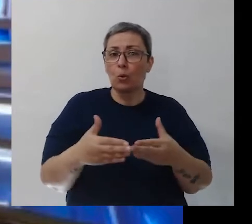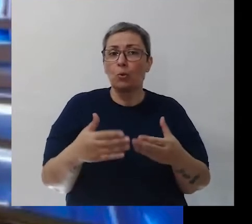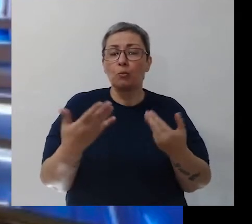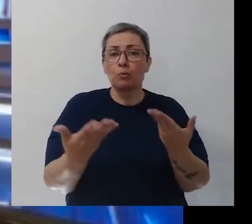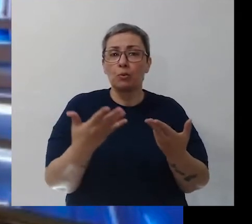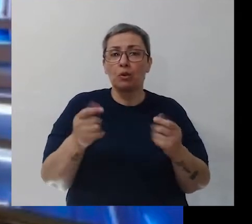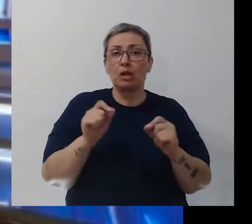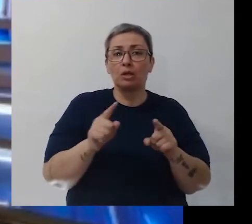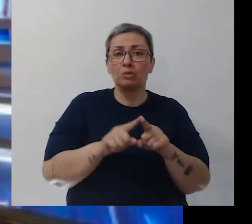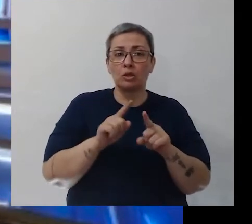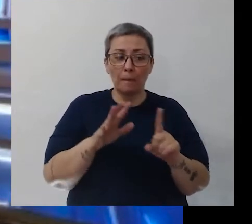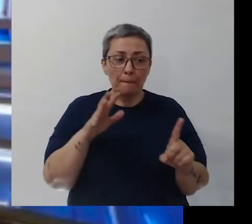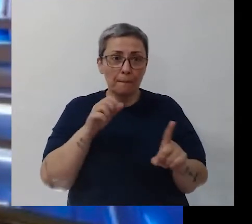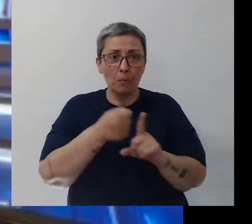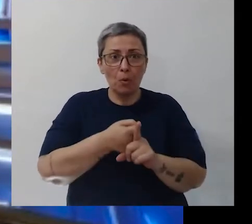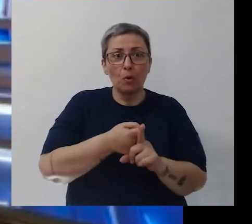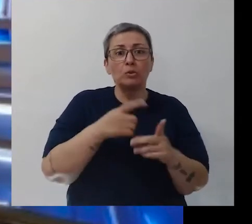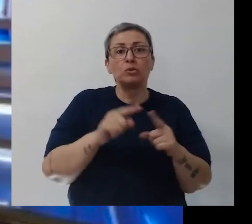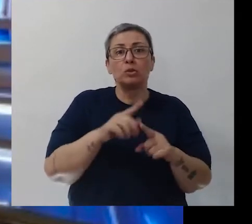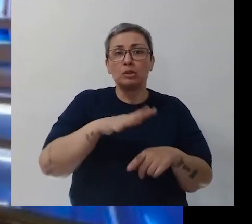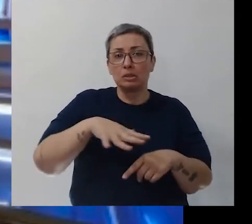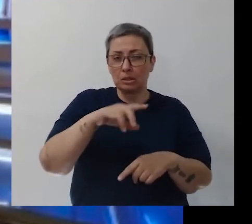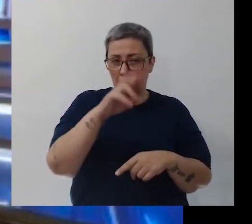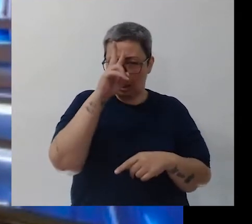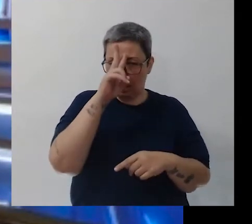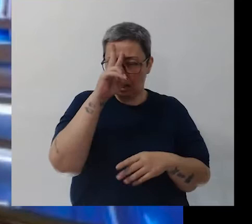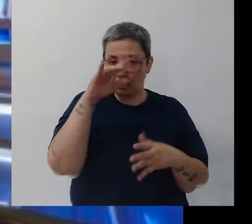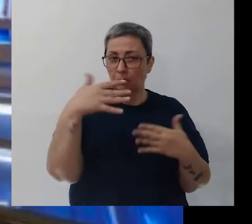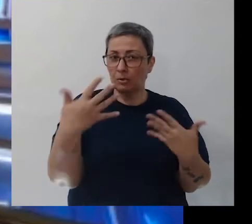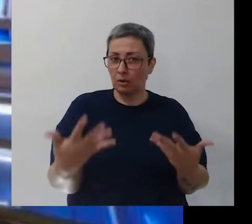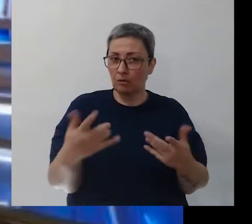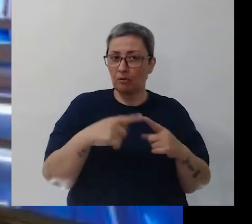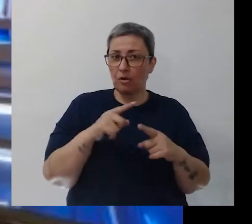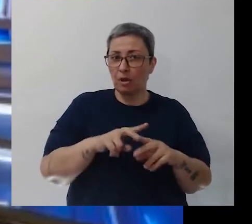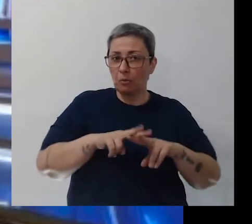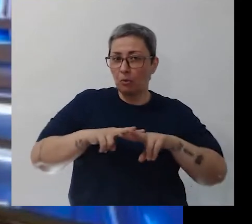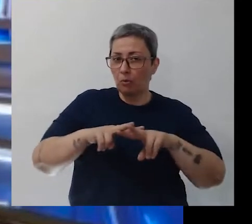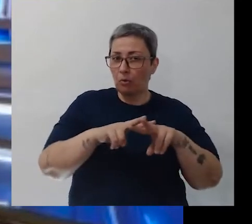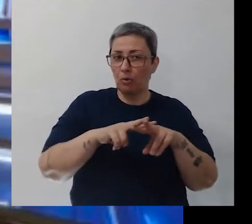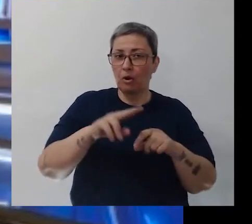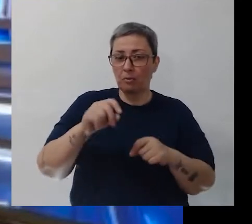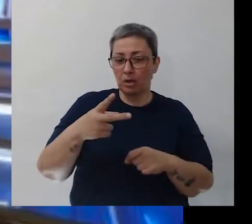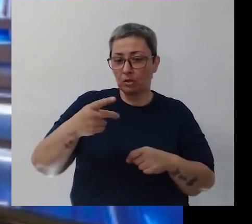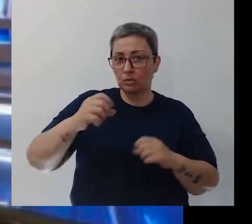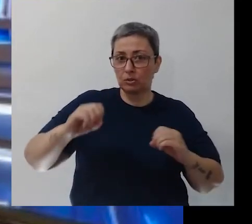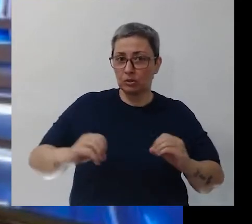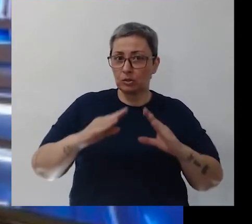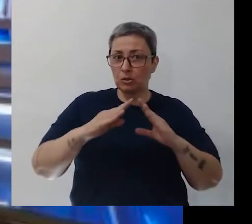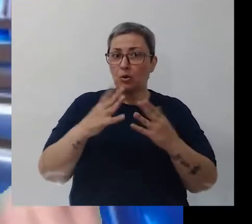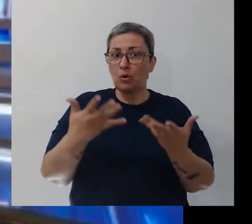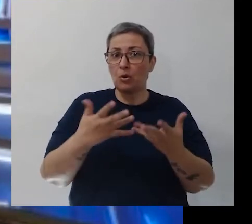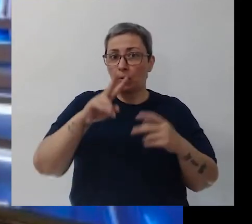na intervenção desse território. Vocês estão lembrados disso? Pois é, vamos recapitular. No segundo programa, nós abordamos a história